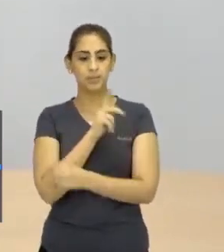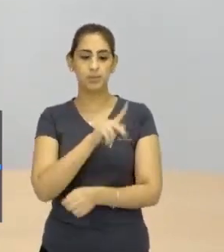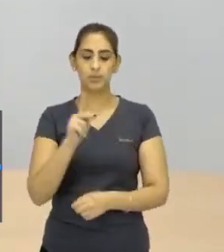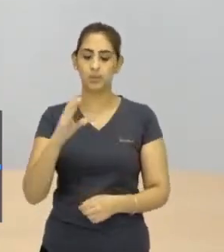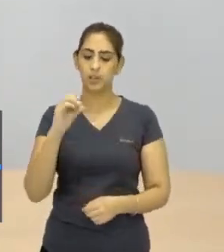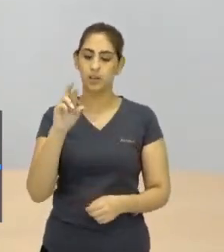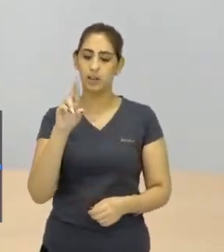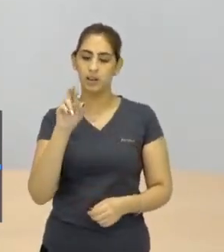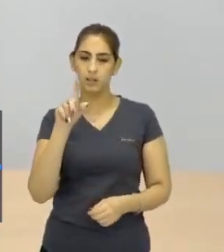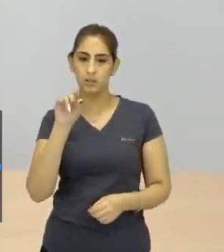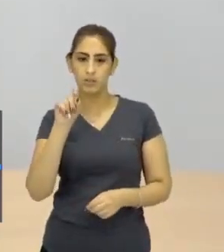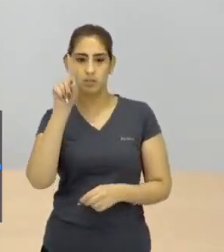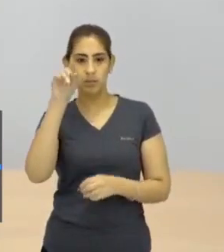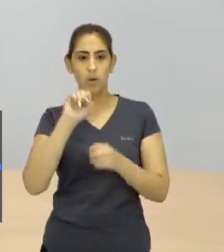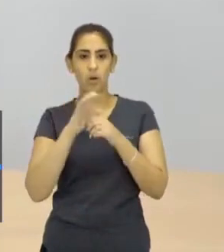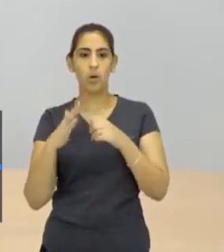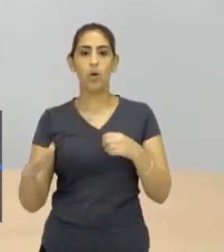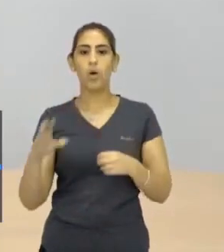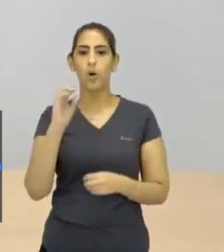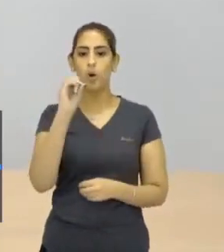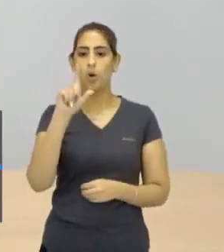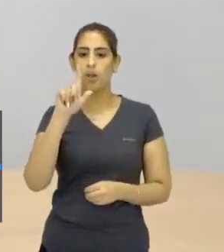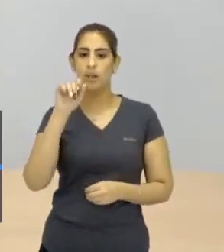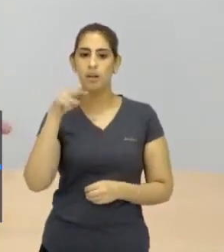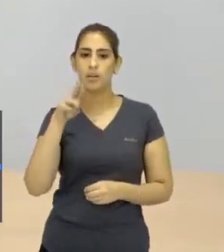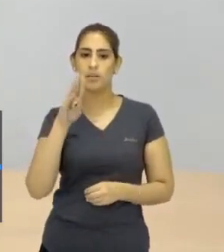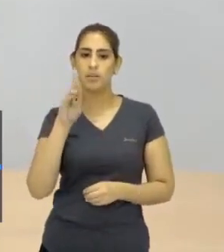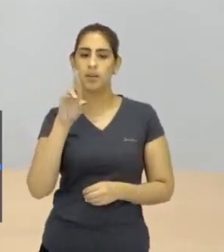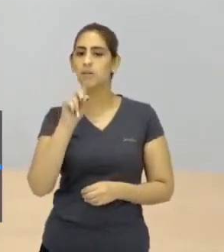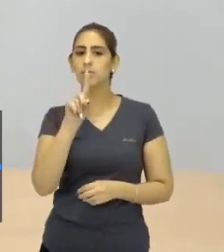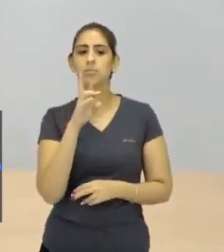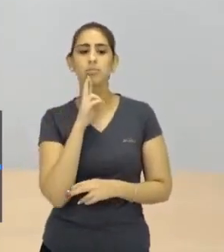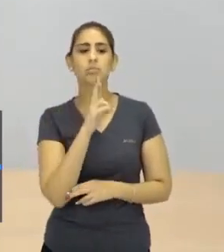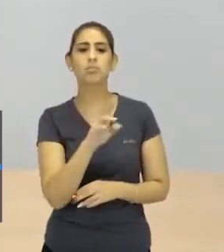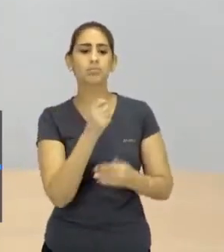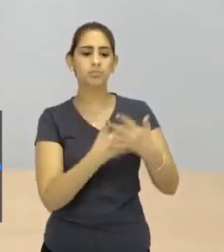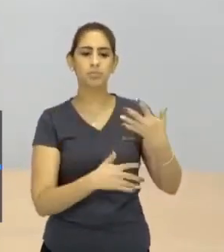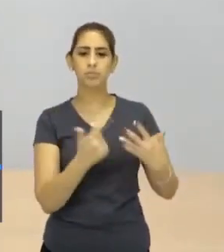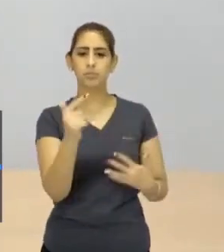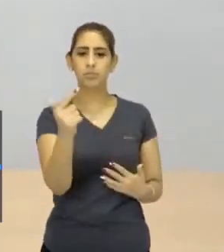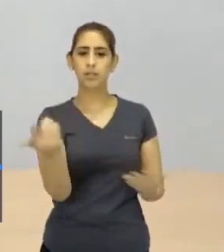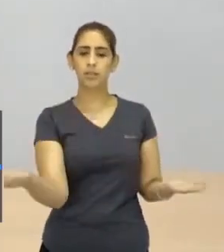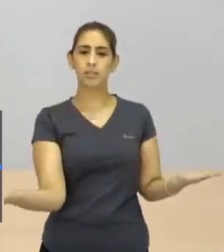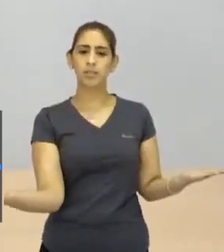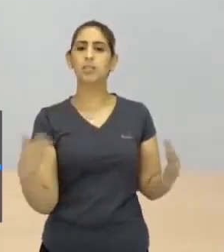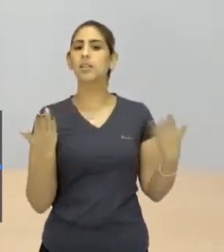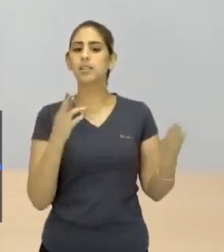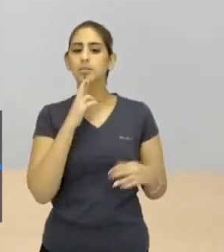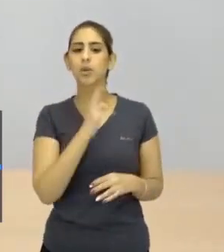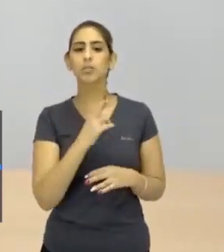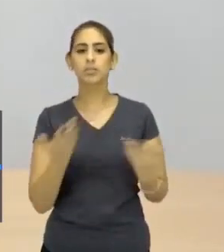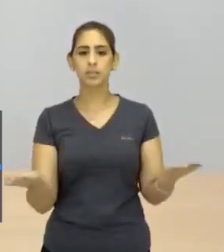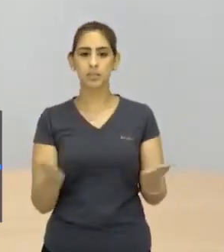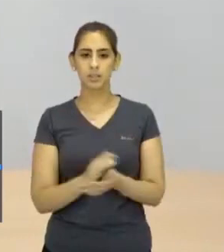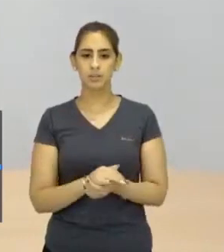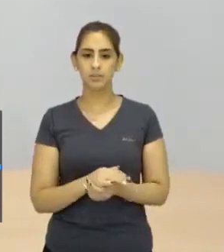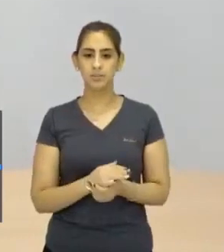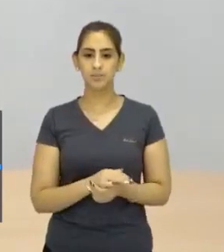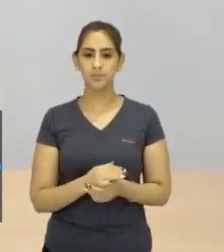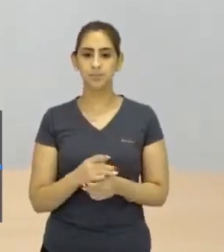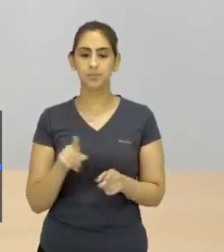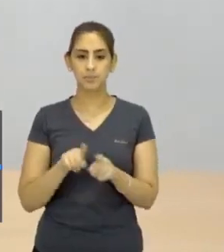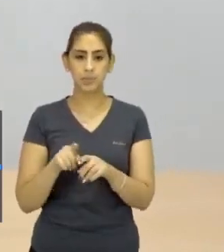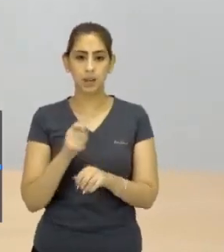Carlos, lá de Olambra. Mas eles não mandaram resposta, hein? Cadê a resposta de vocês, alunos? Vamos? Também os alunos do